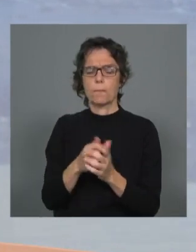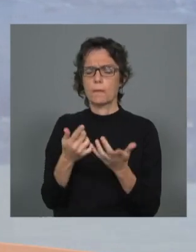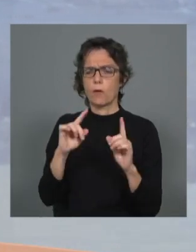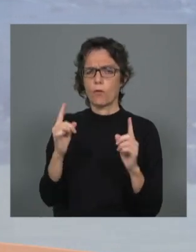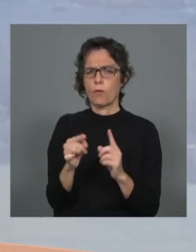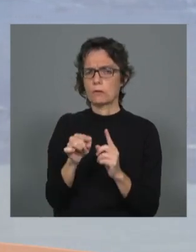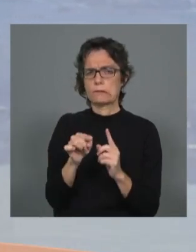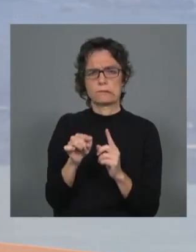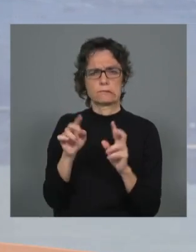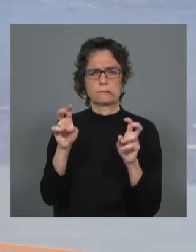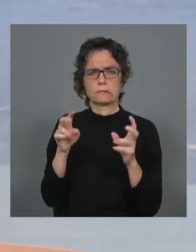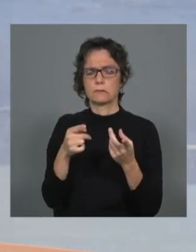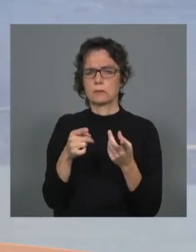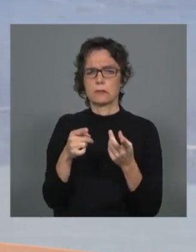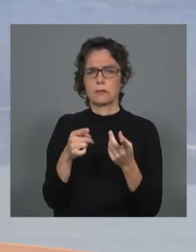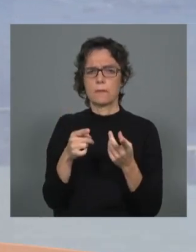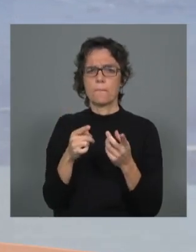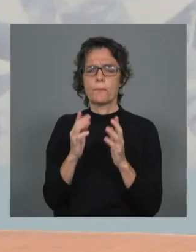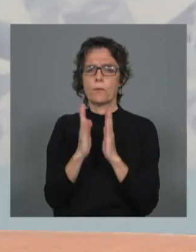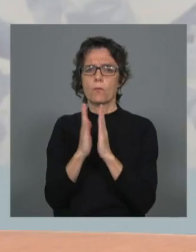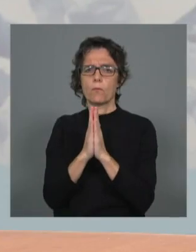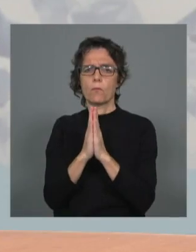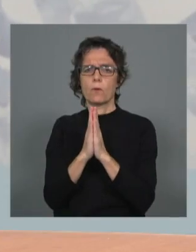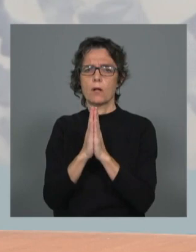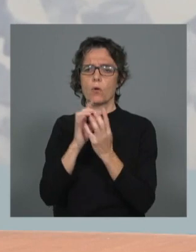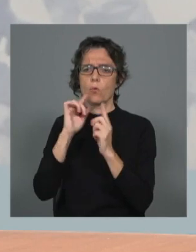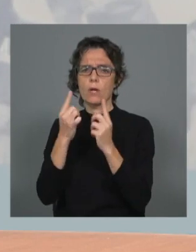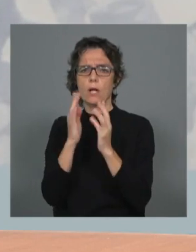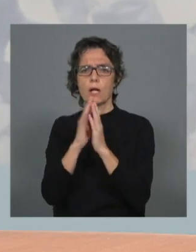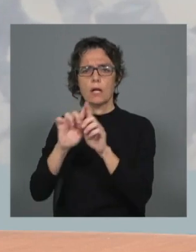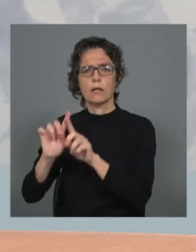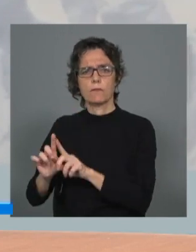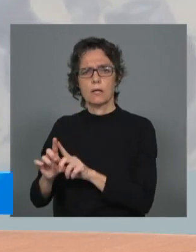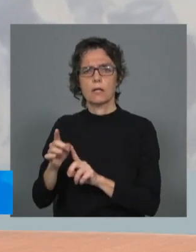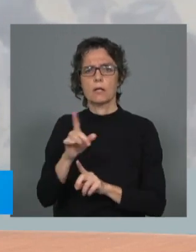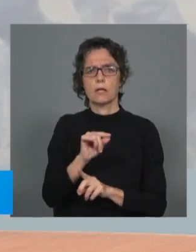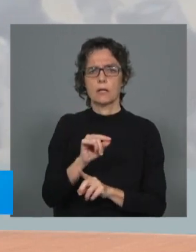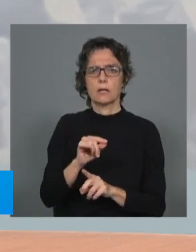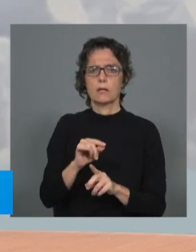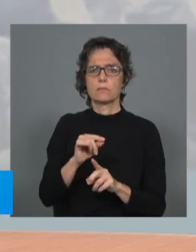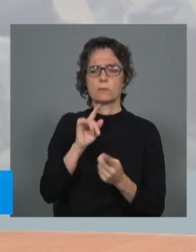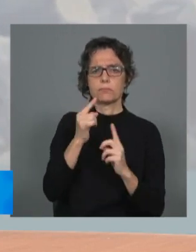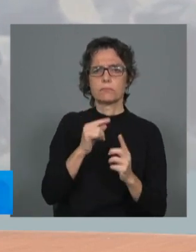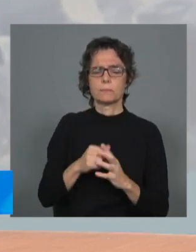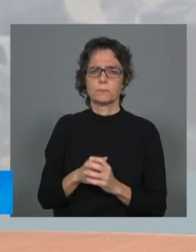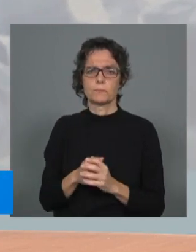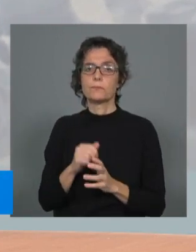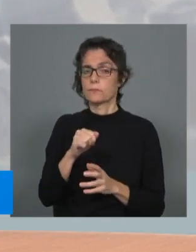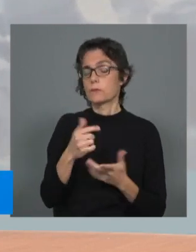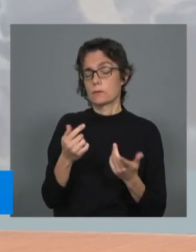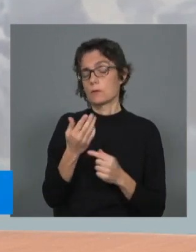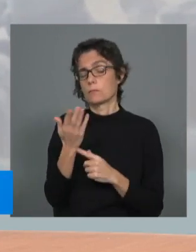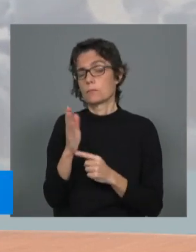da visita do Papa, o ecumenismo e o diálogo. Sim, a escolha dos locais já fala muito, não é? Quando um